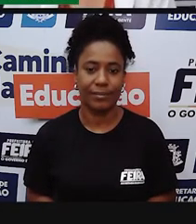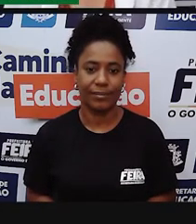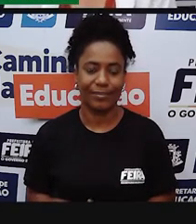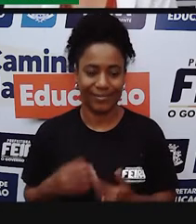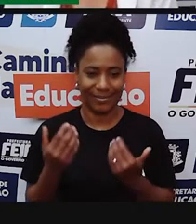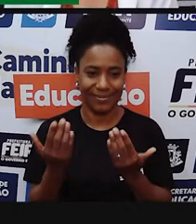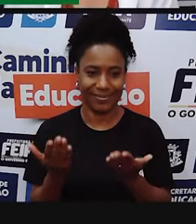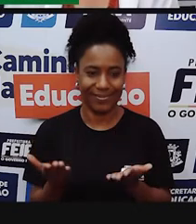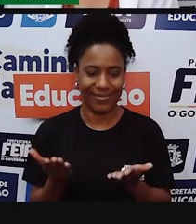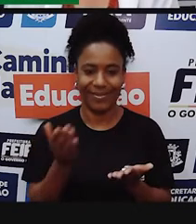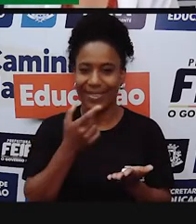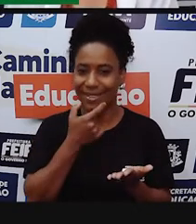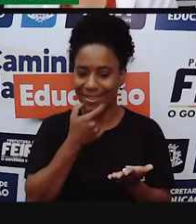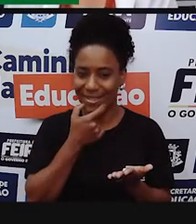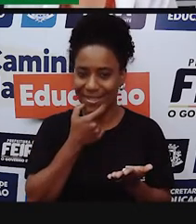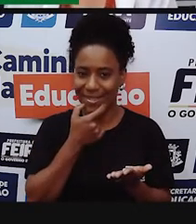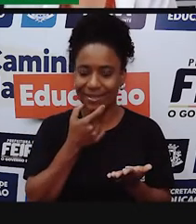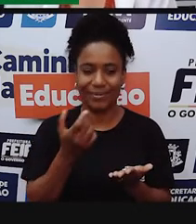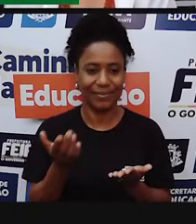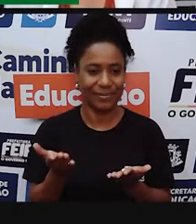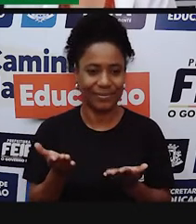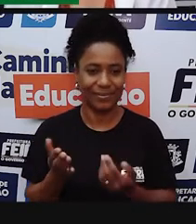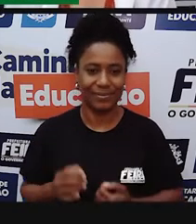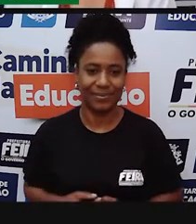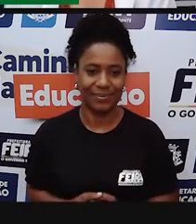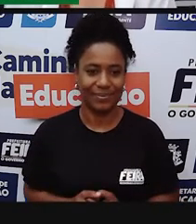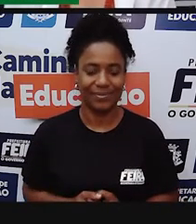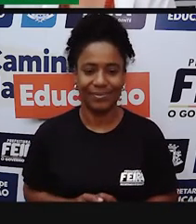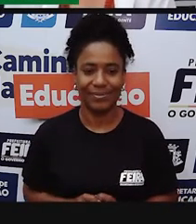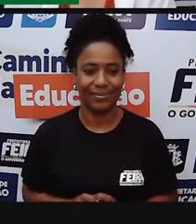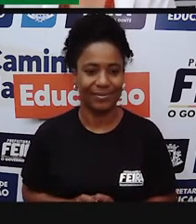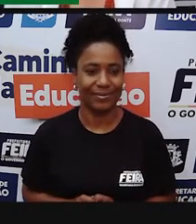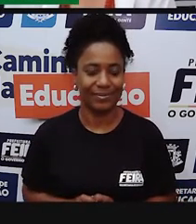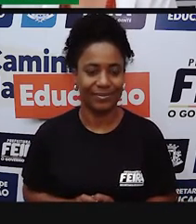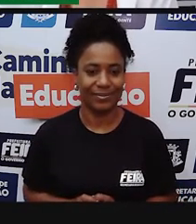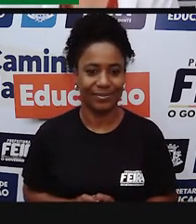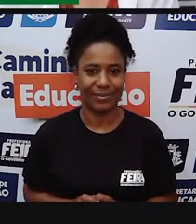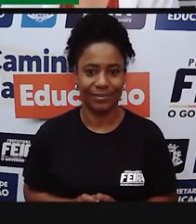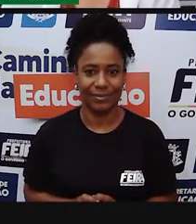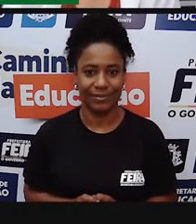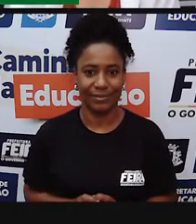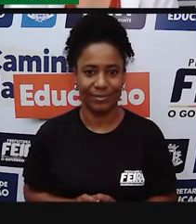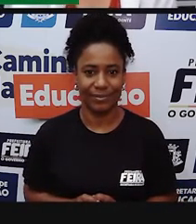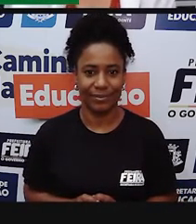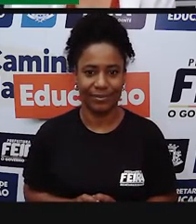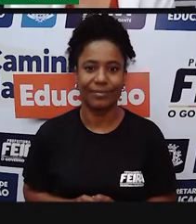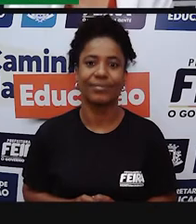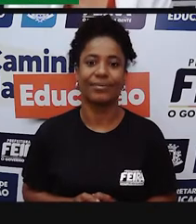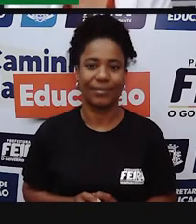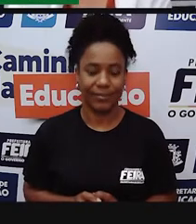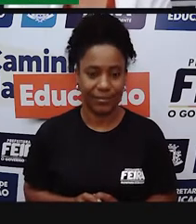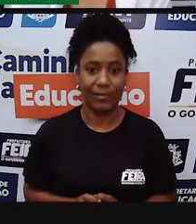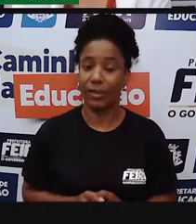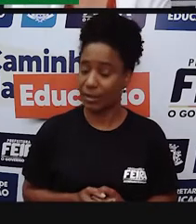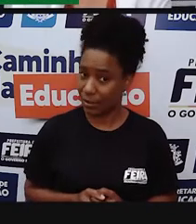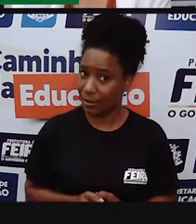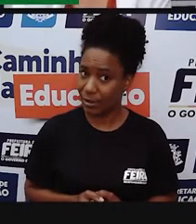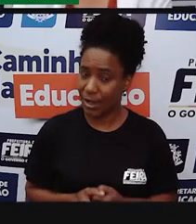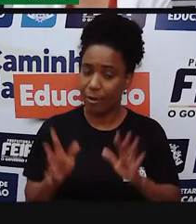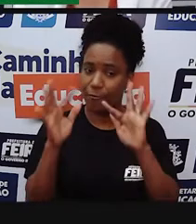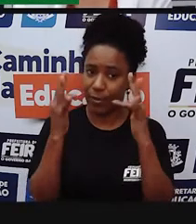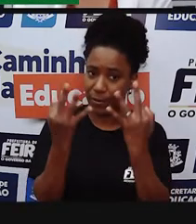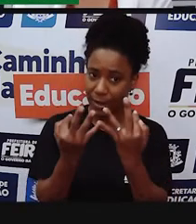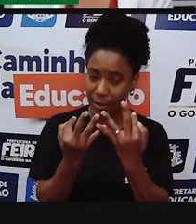difference and bright with composition and Vision Philips em casa família tem as suas